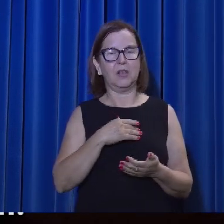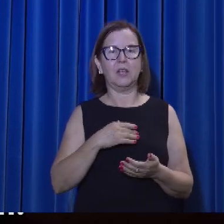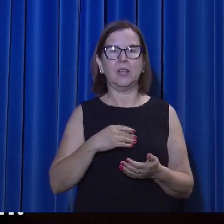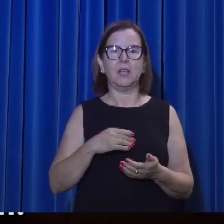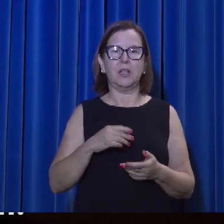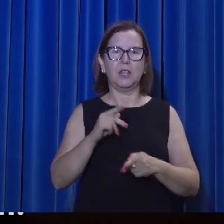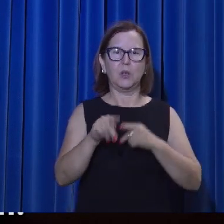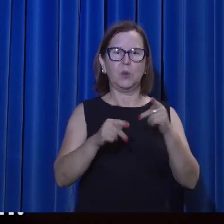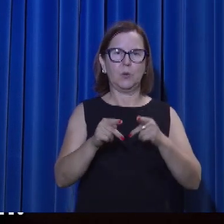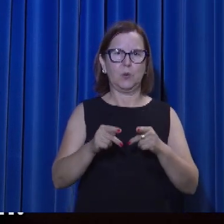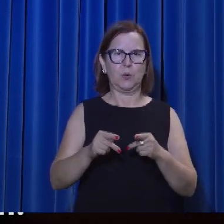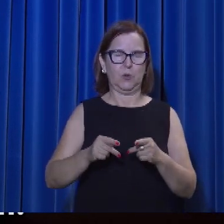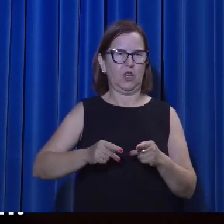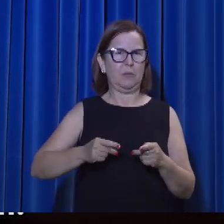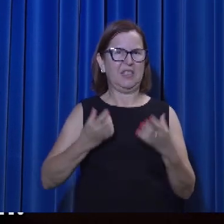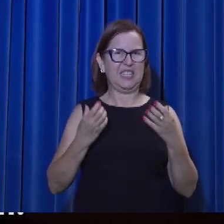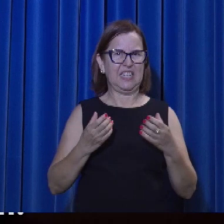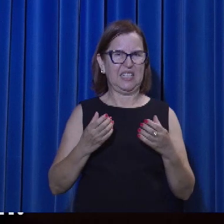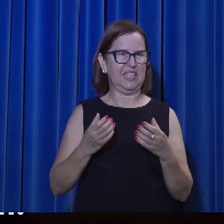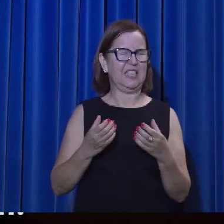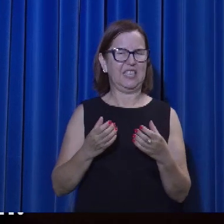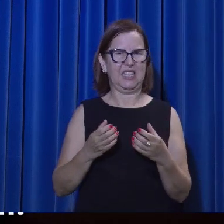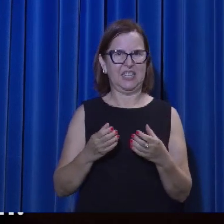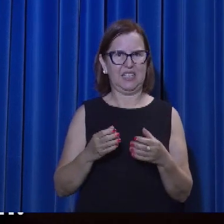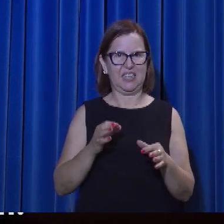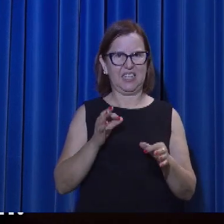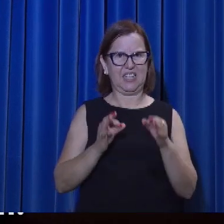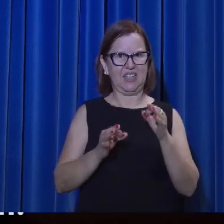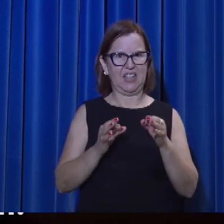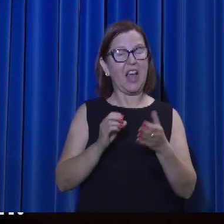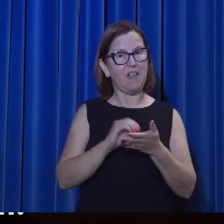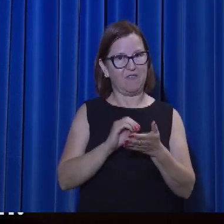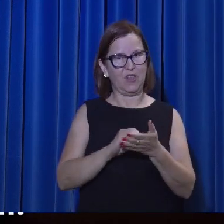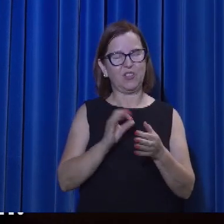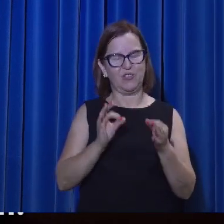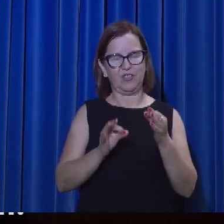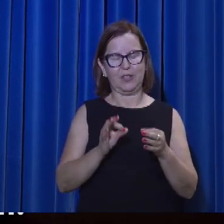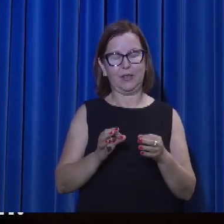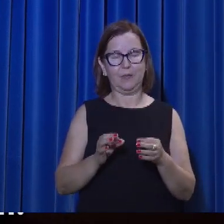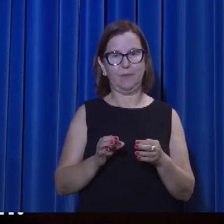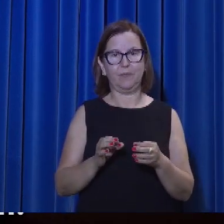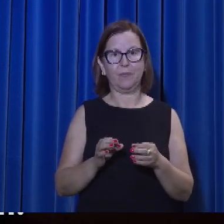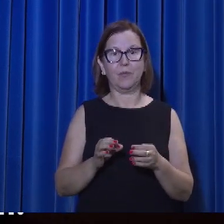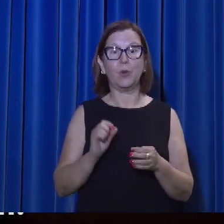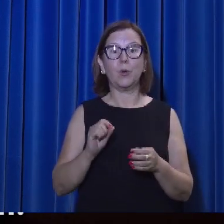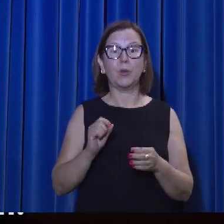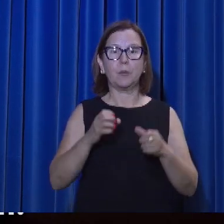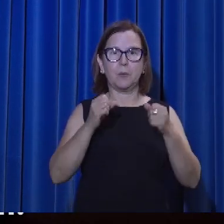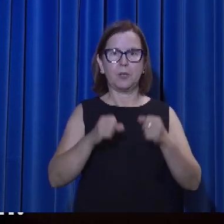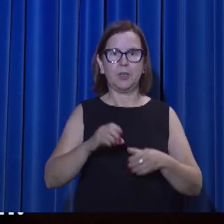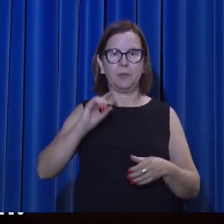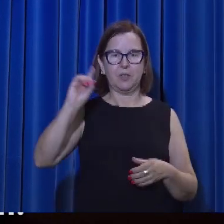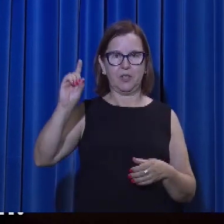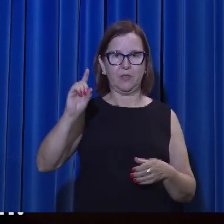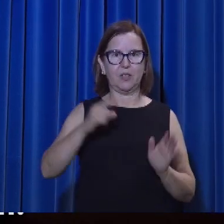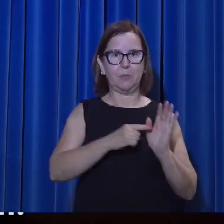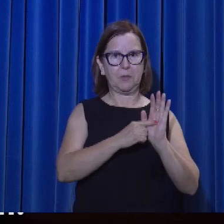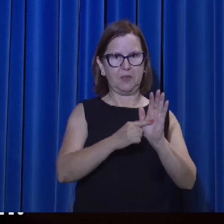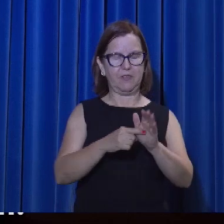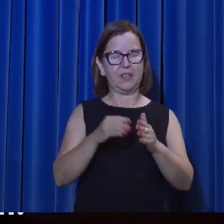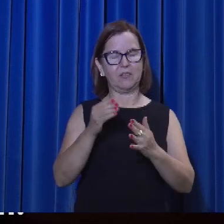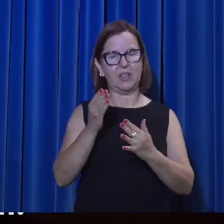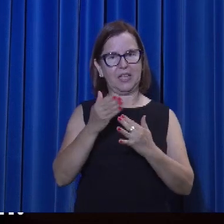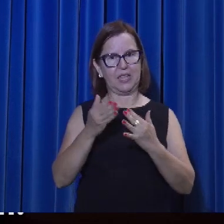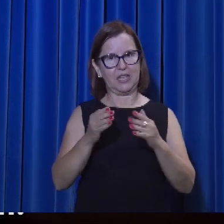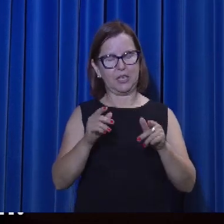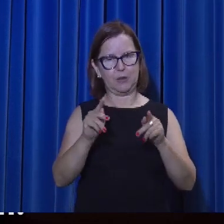pela injustiça. Porquanto o que de Deus se pode conhecer é manifesto entre eles, porque